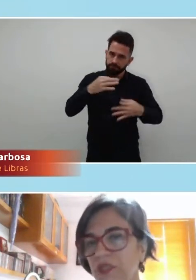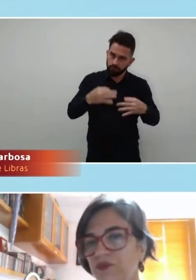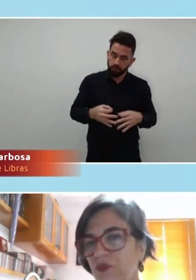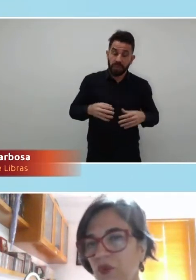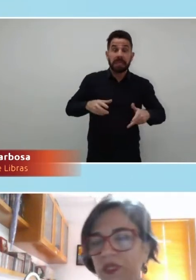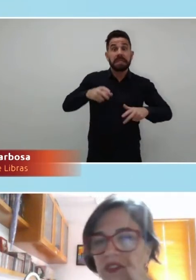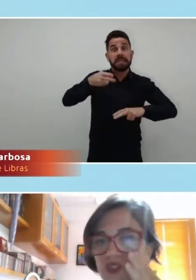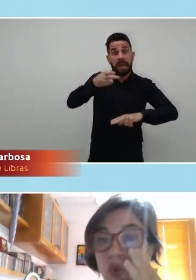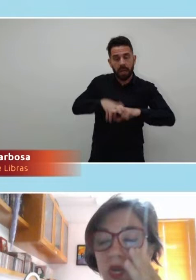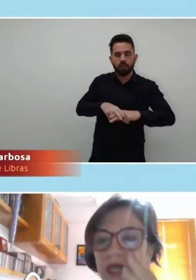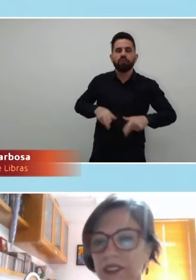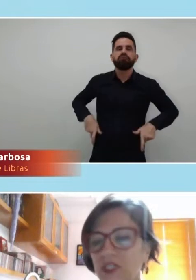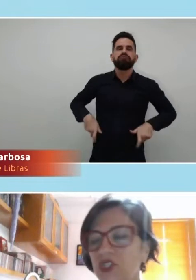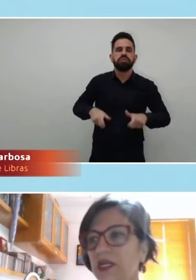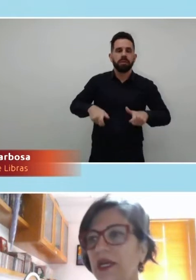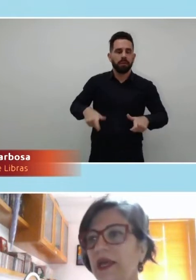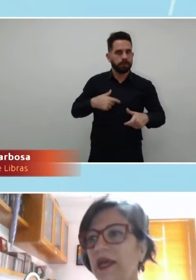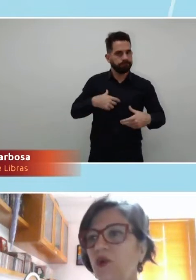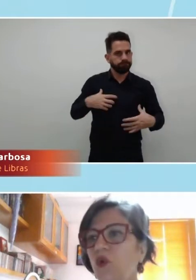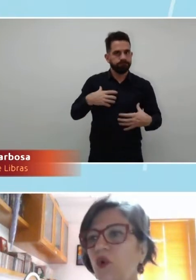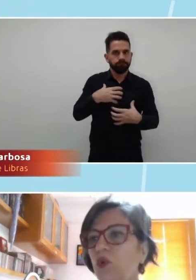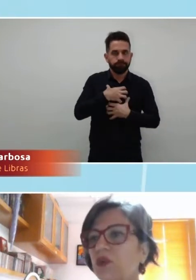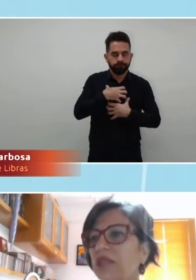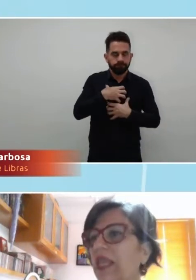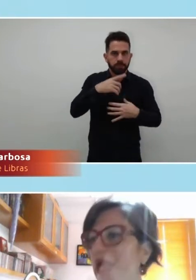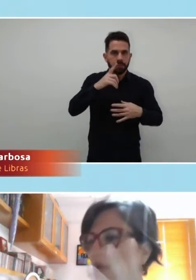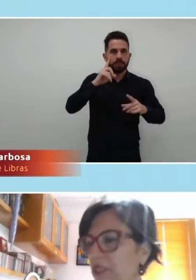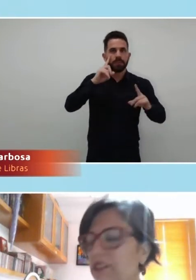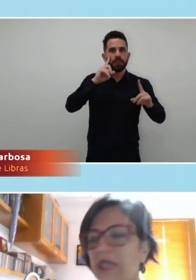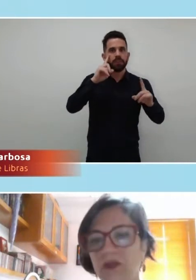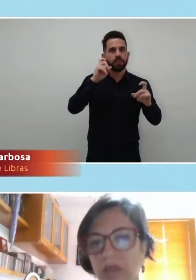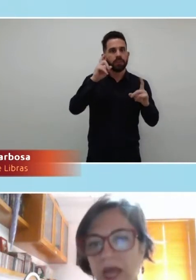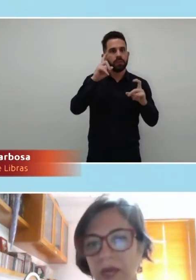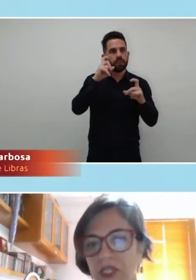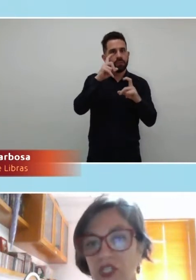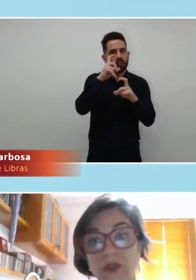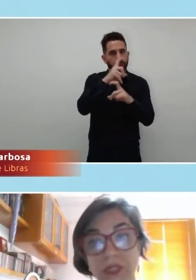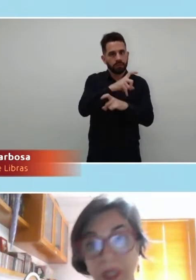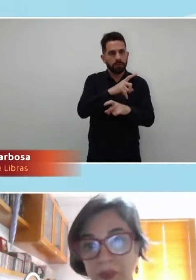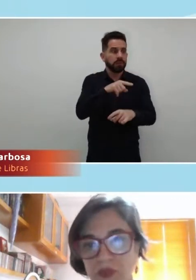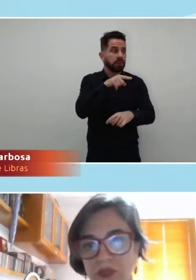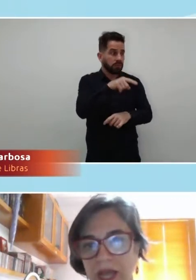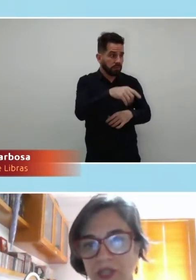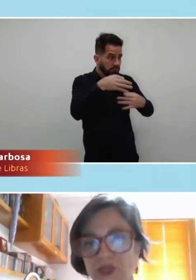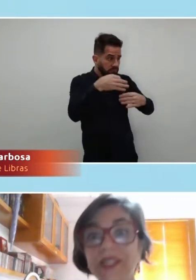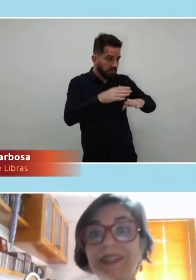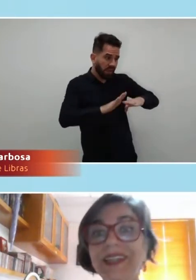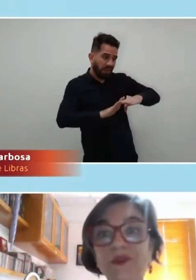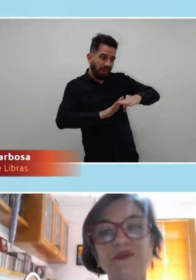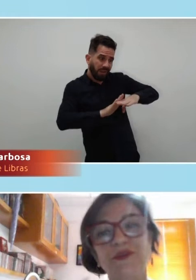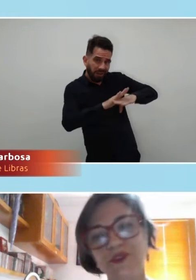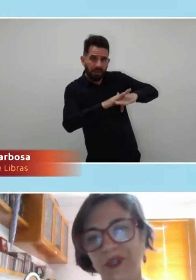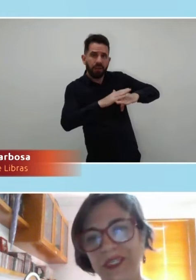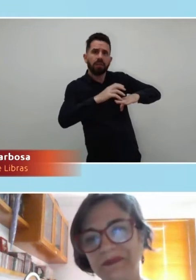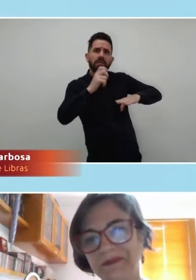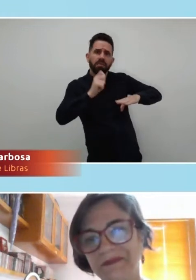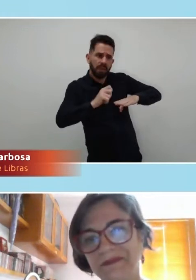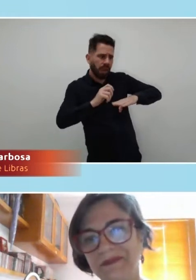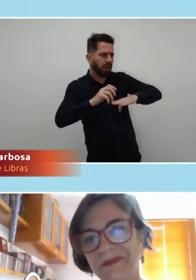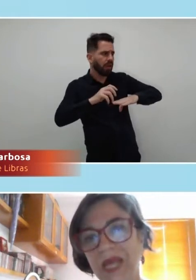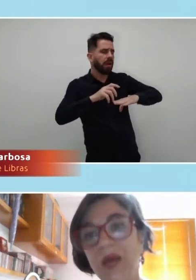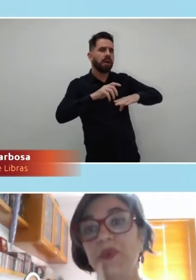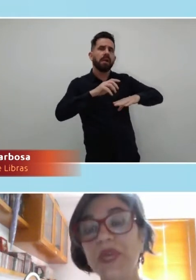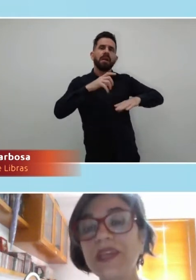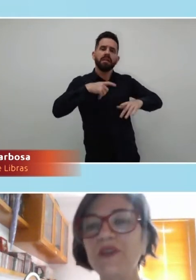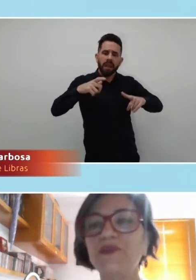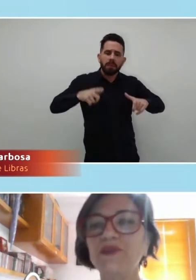realmente foi chocante como tá lá o desenho, tá rebaixado, tem o piso tátil e não funciona.